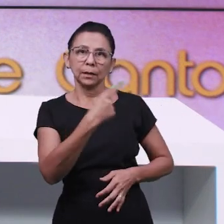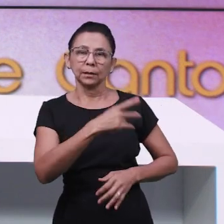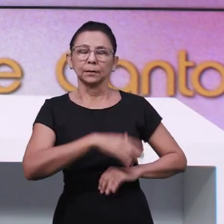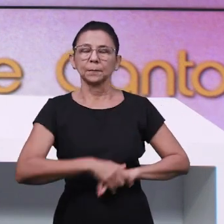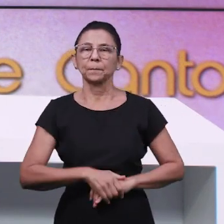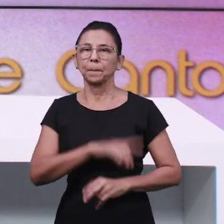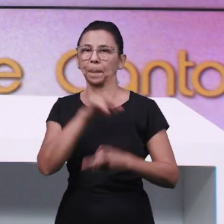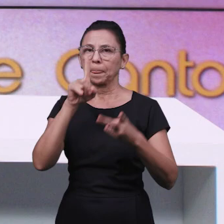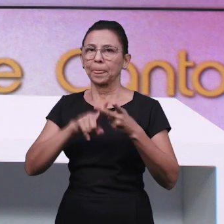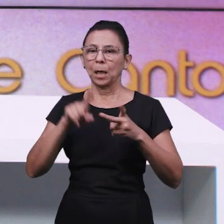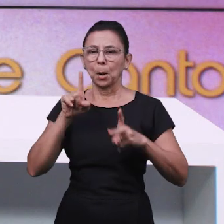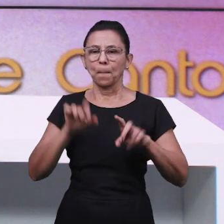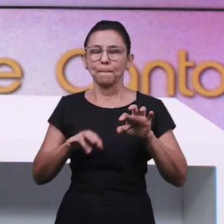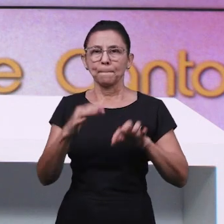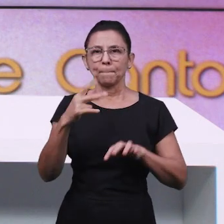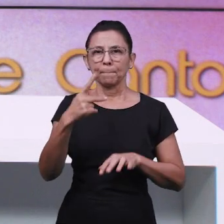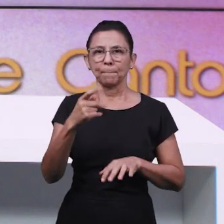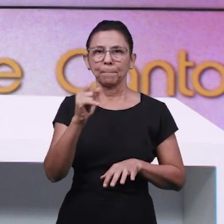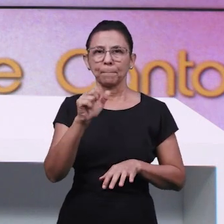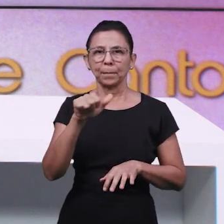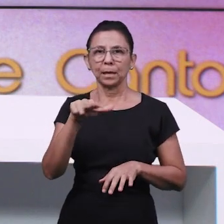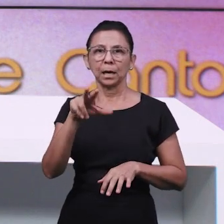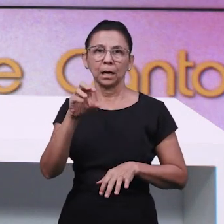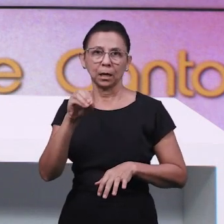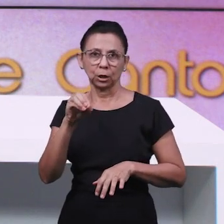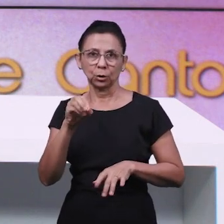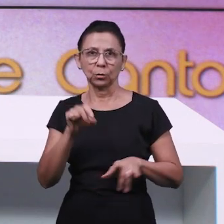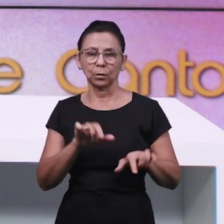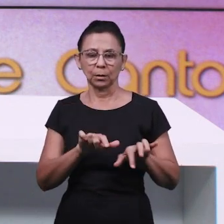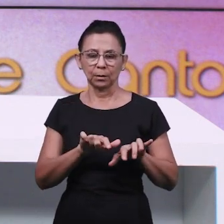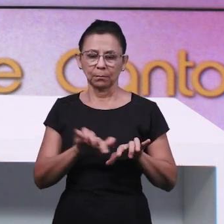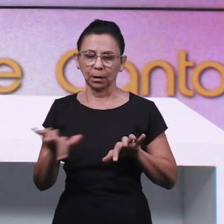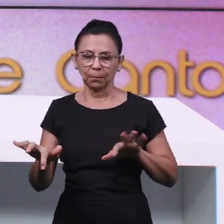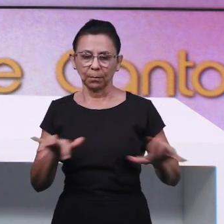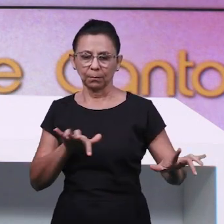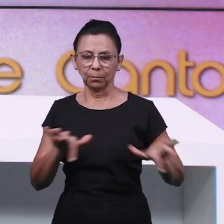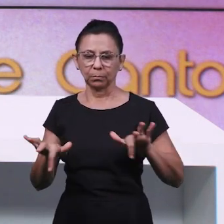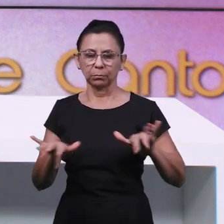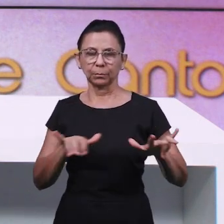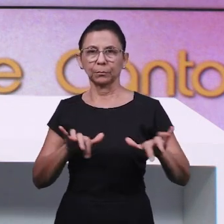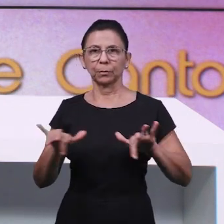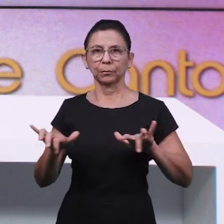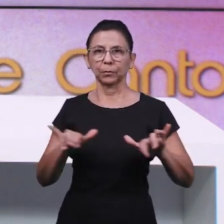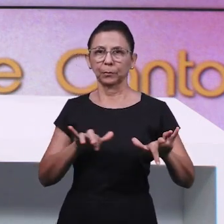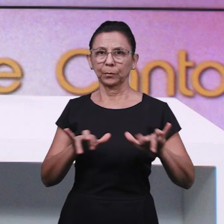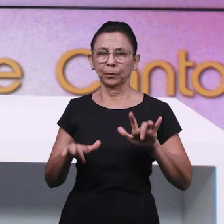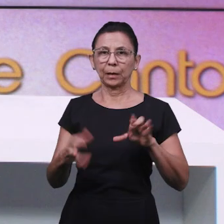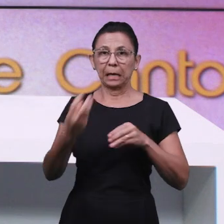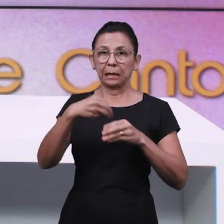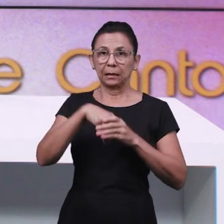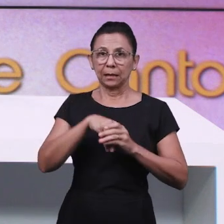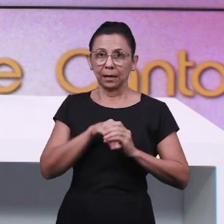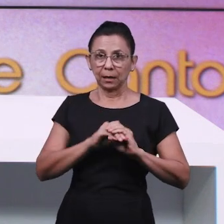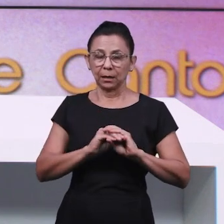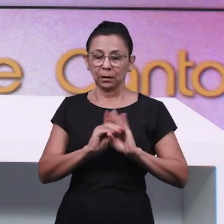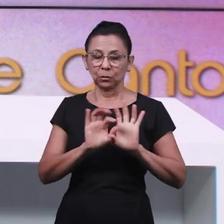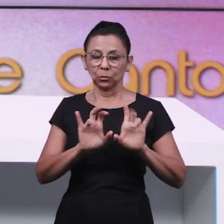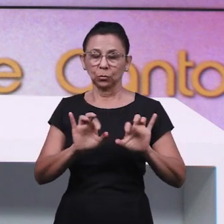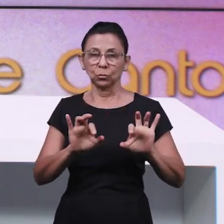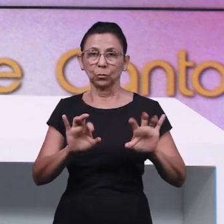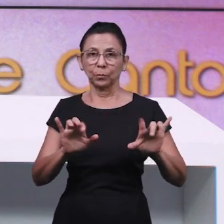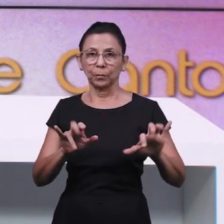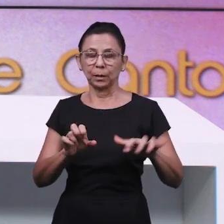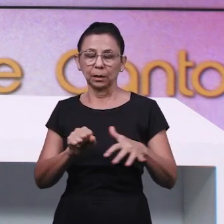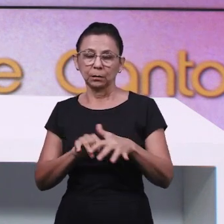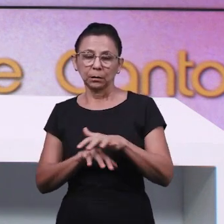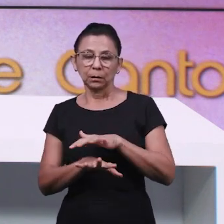O piano, ele tem um som único. O movimento das teclas, das cordas que estão dentro do piano